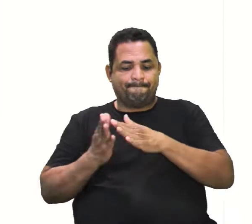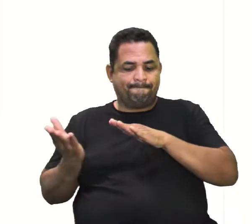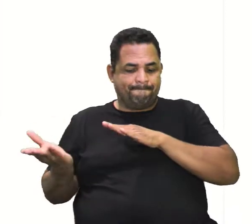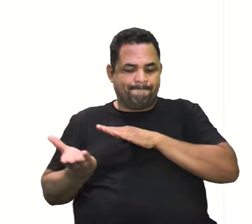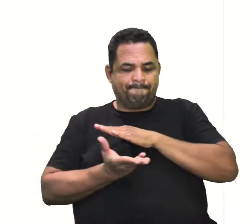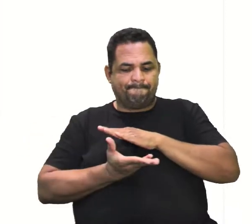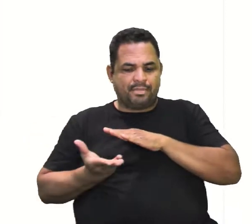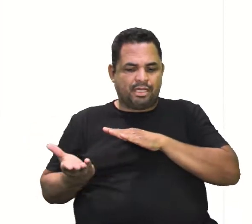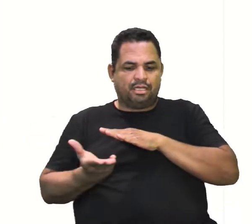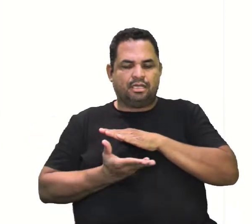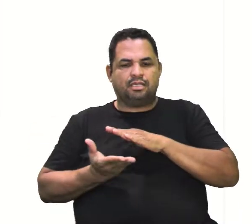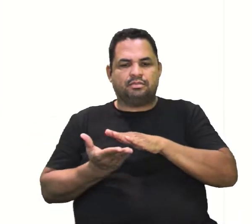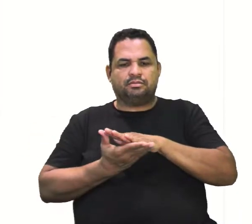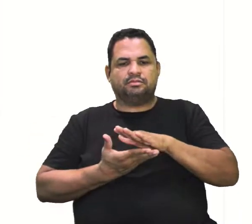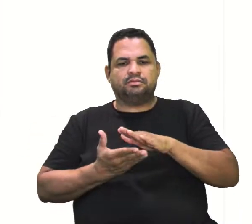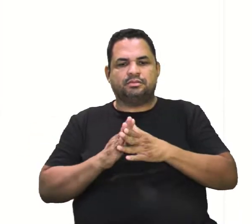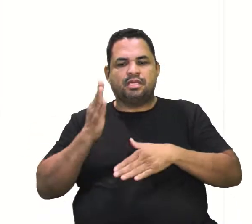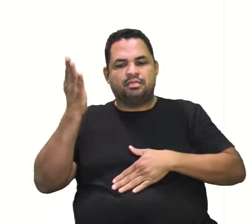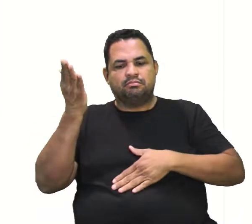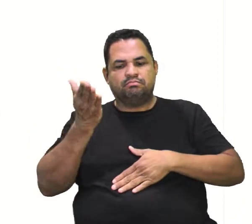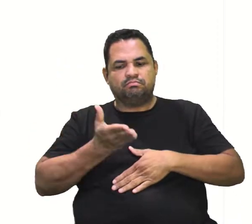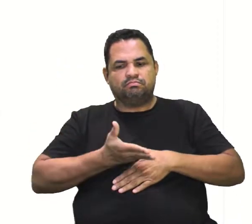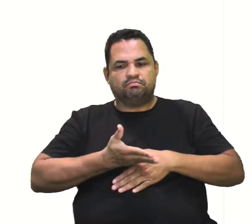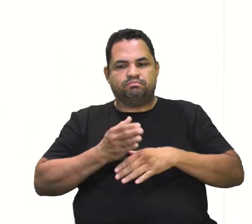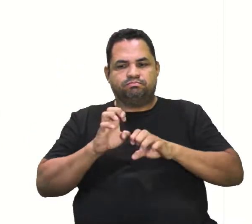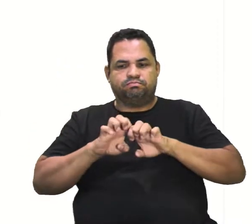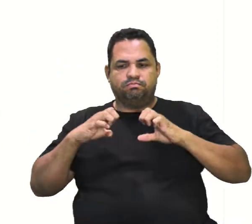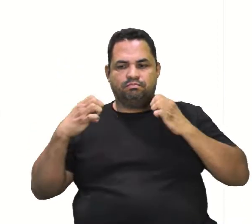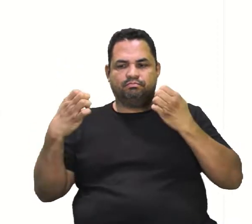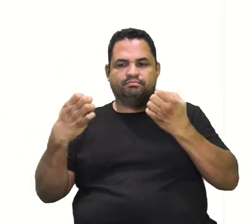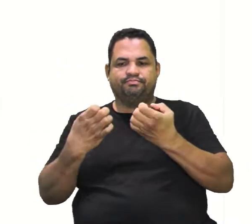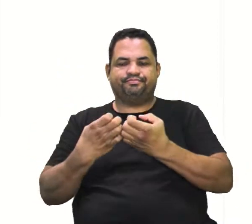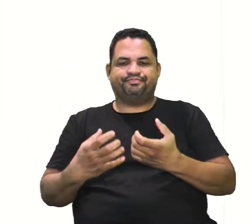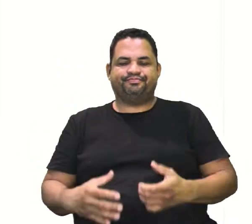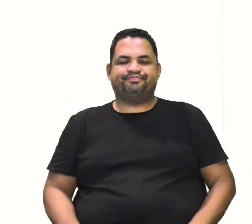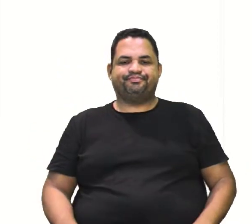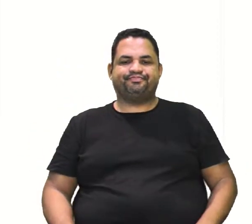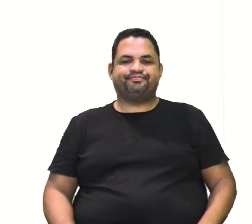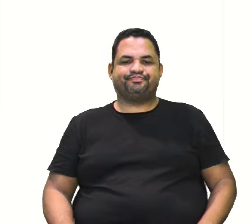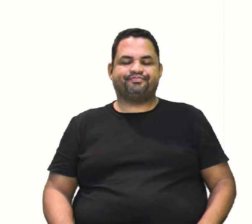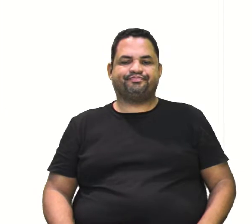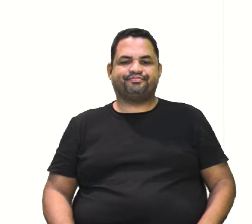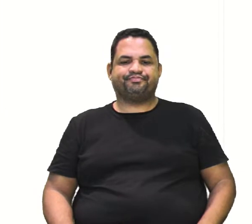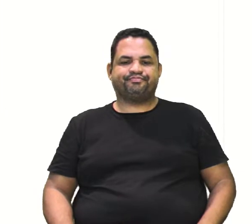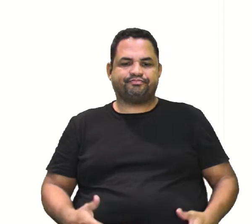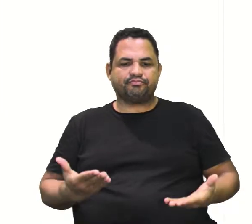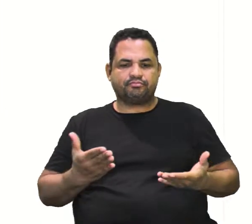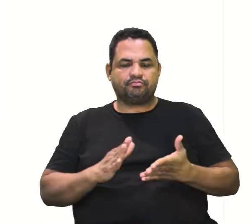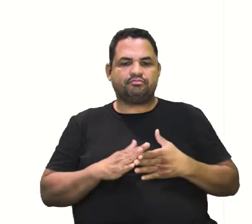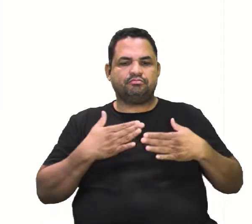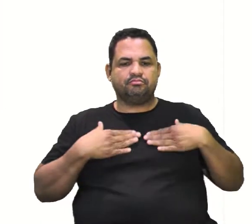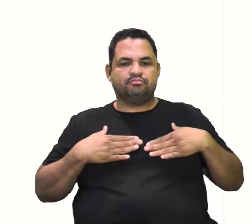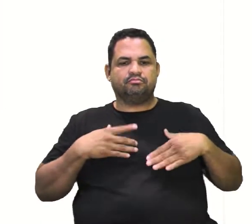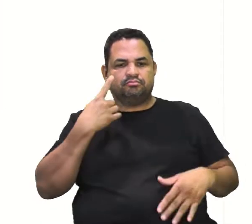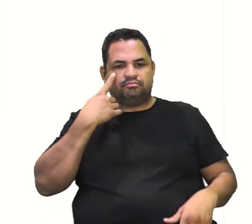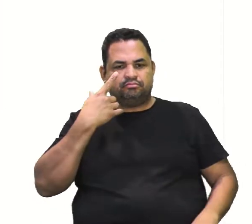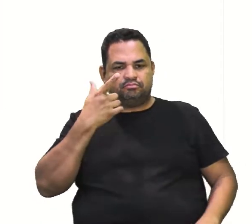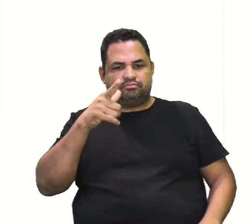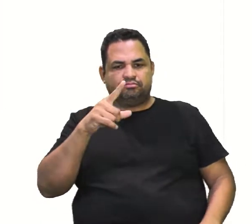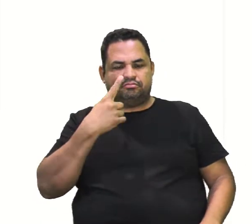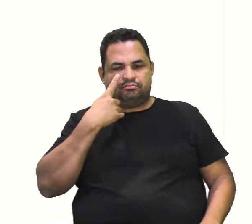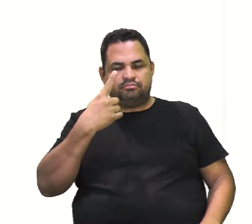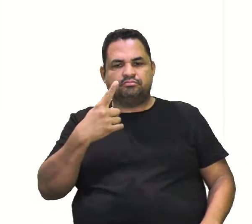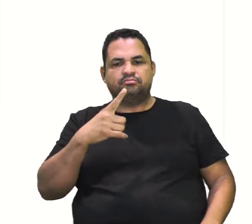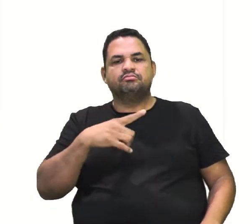circunferência. Inclinou o corte, a gente tem elipse, né? Então, isso é bem tranquilo de conseguir visualizar,